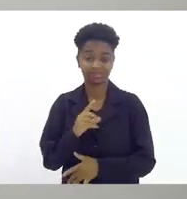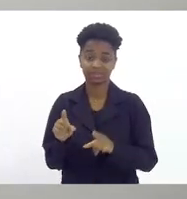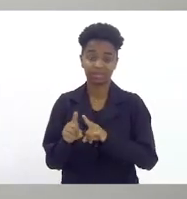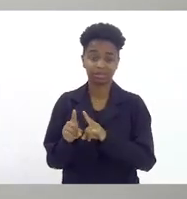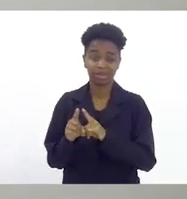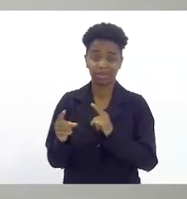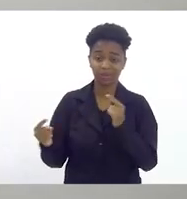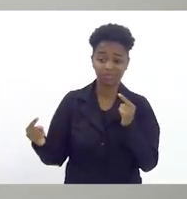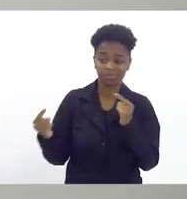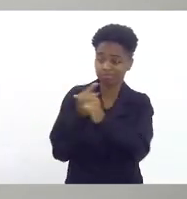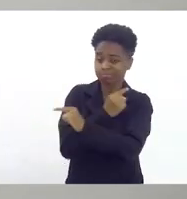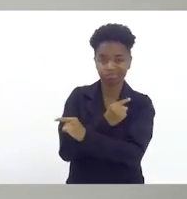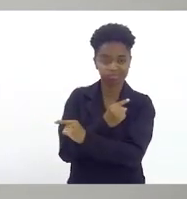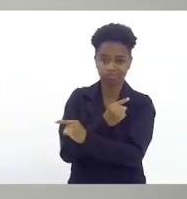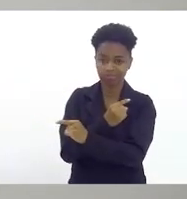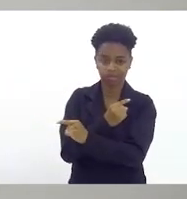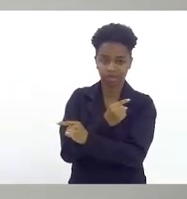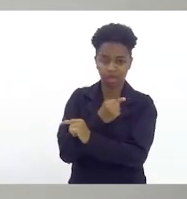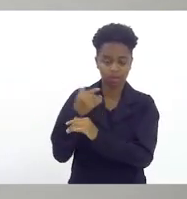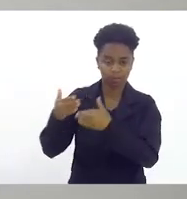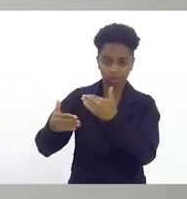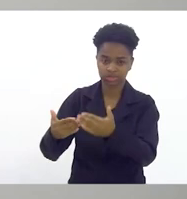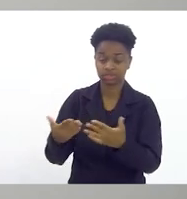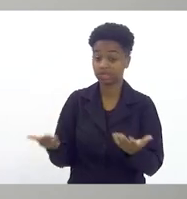isso ao contrário do processo então